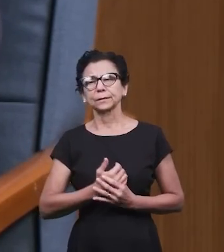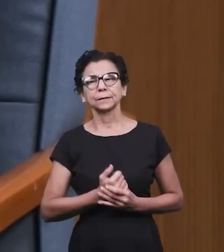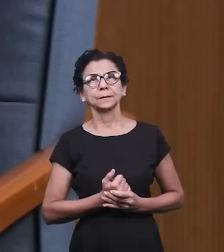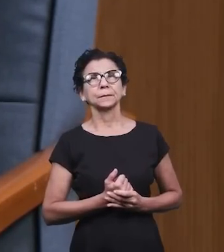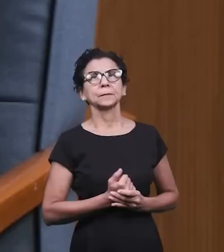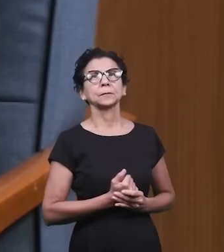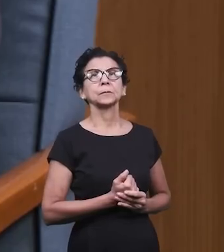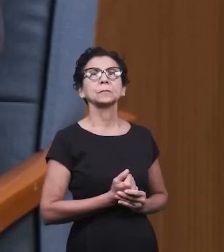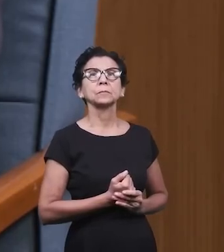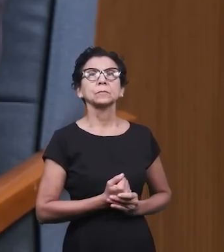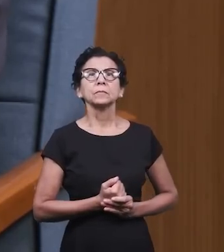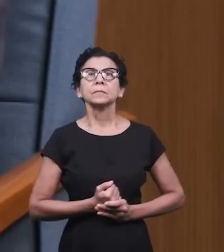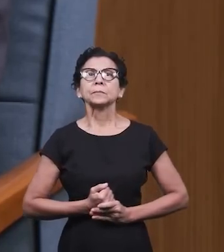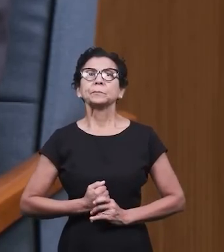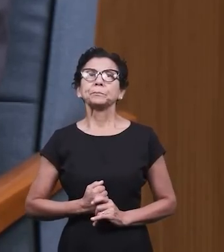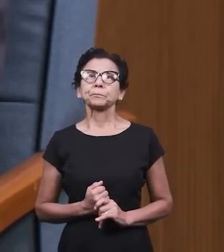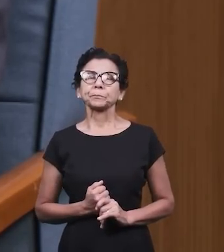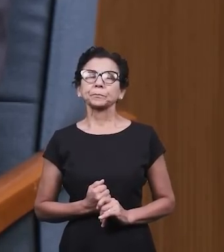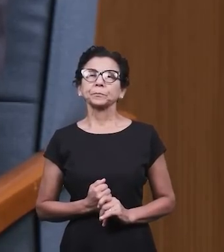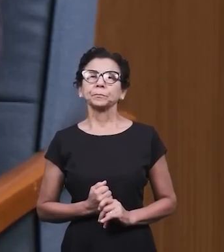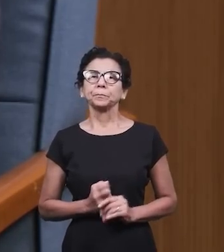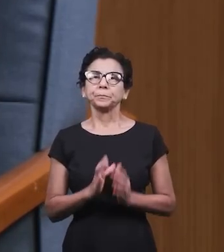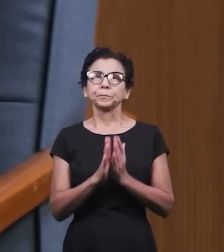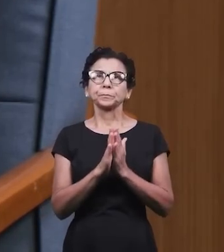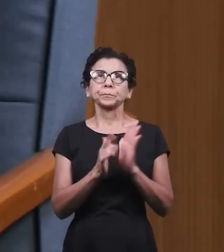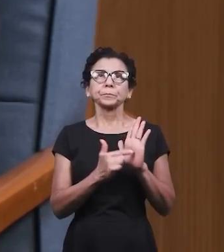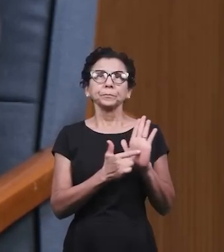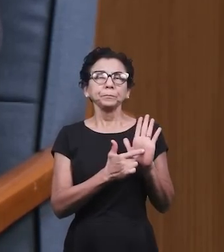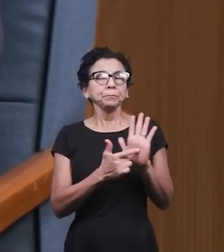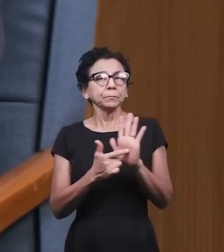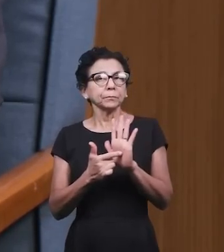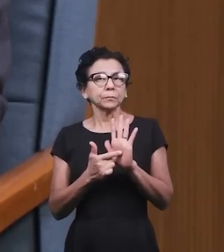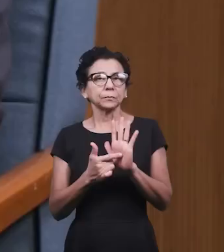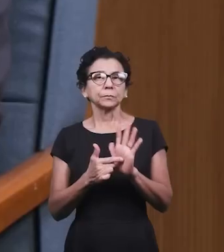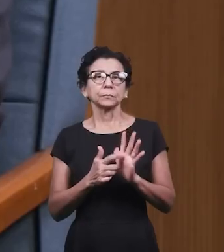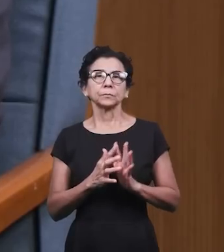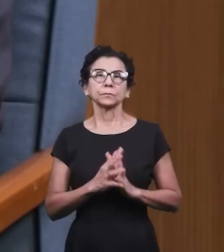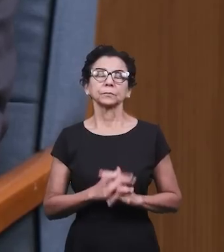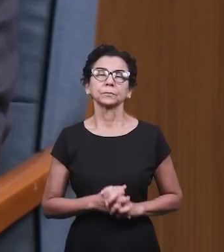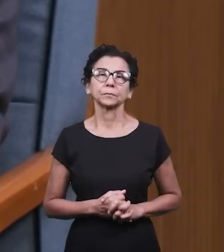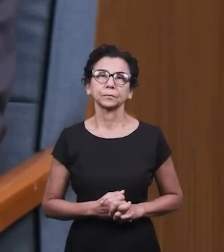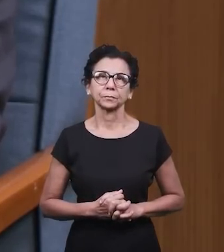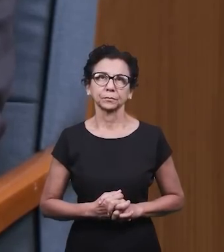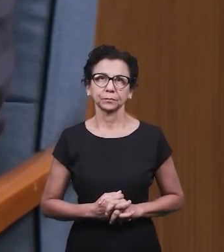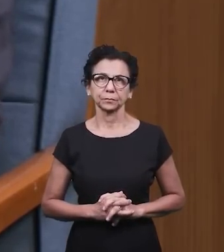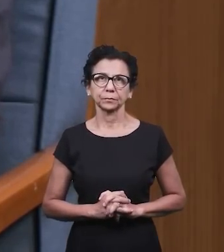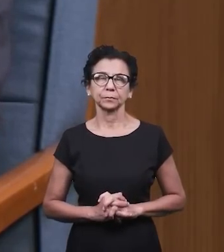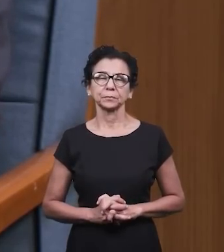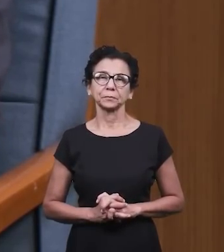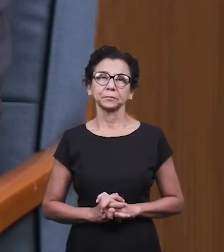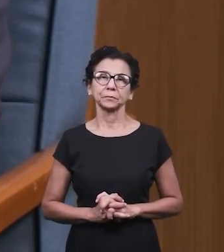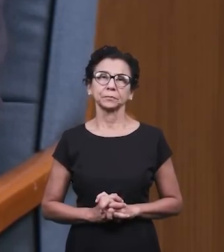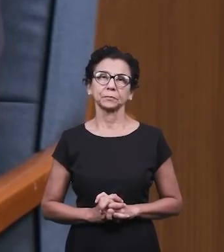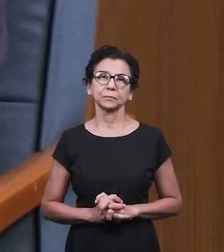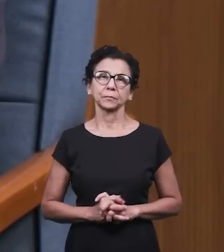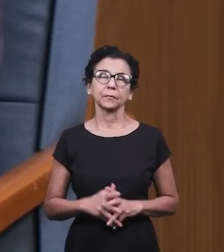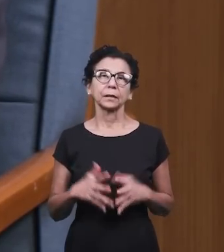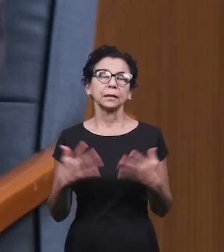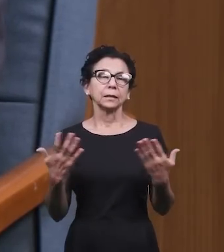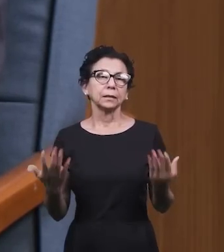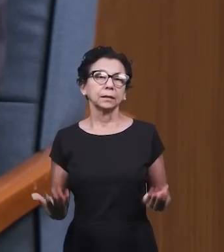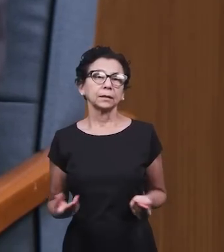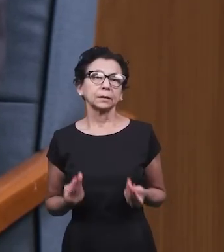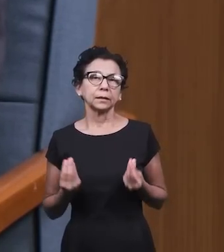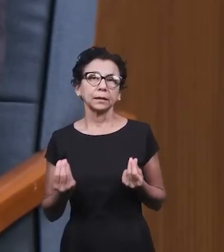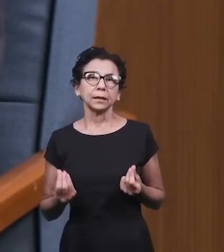verdade, centenas de passagens na palavra do Senhor, na Bíblia, que remetem ou que trazem